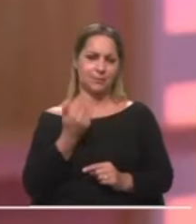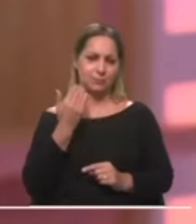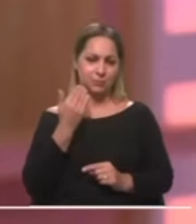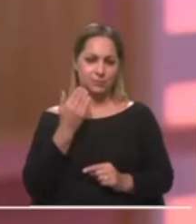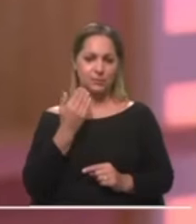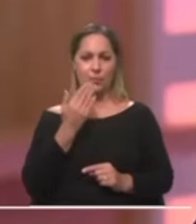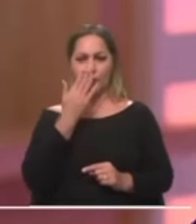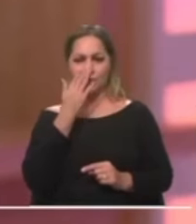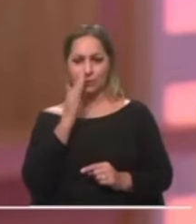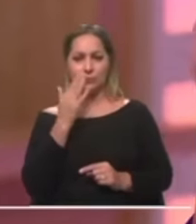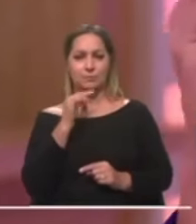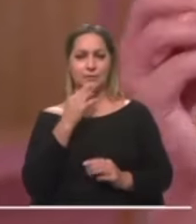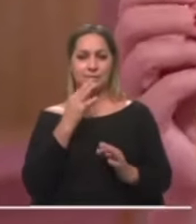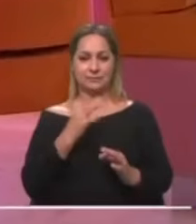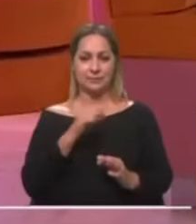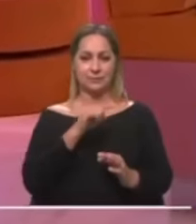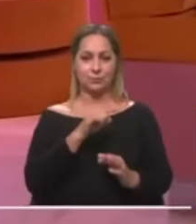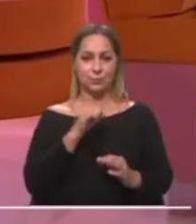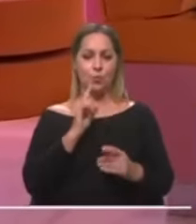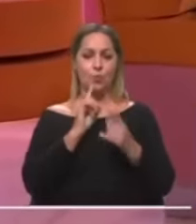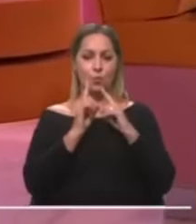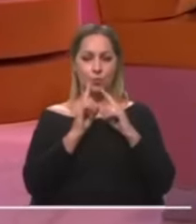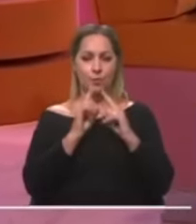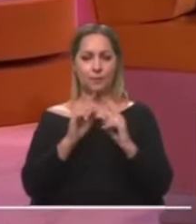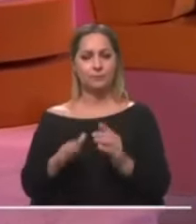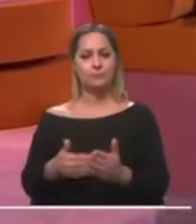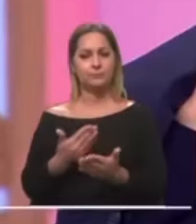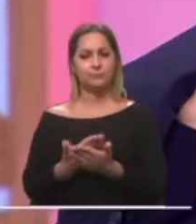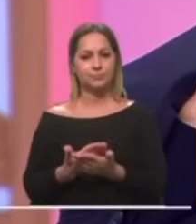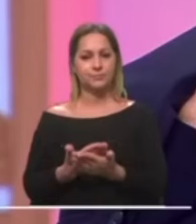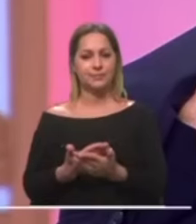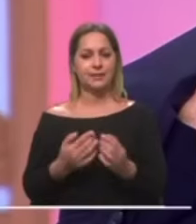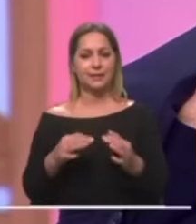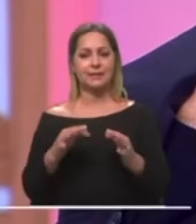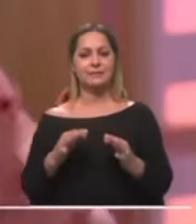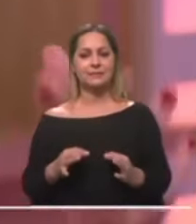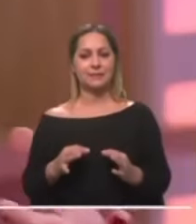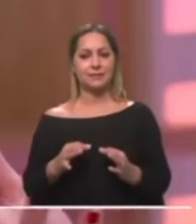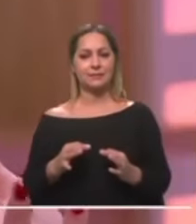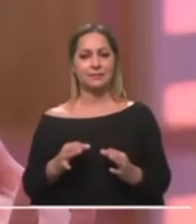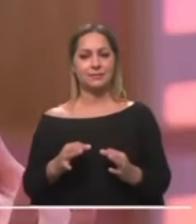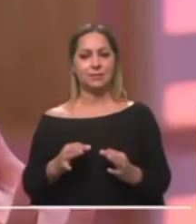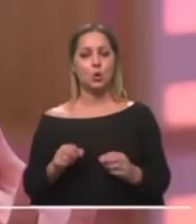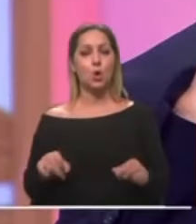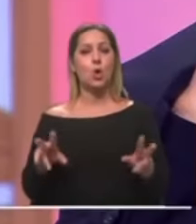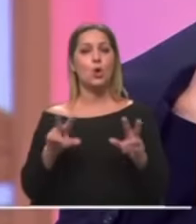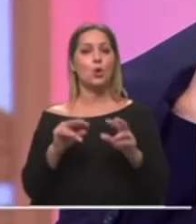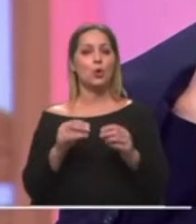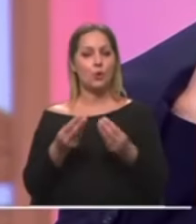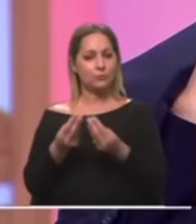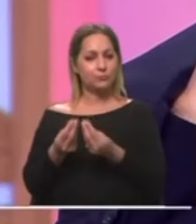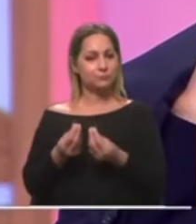figura Mas ele tem razão tu de facto a tua proposta de humor é sempre feita com ganchos que foram novos e que são novos